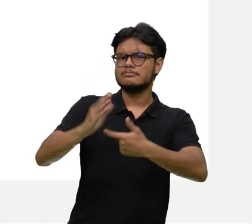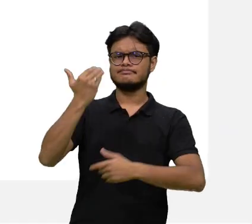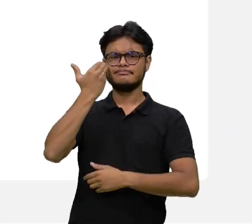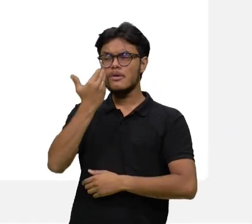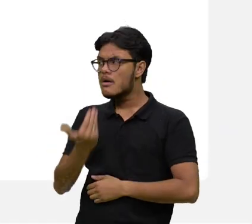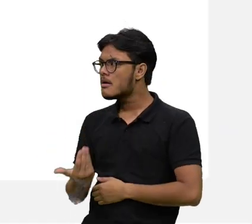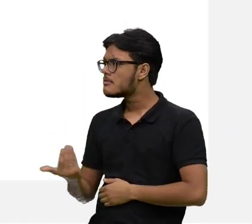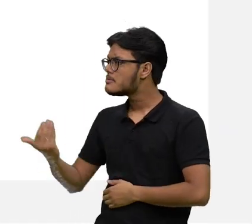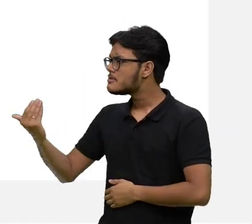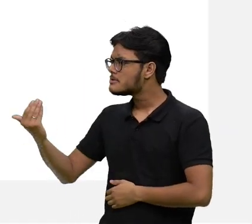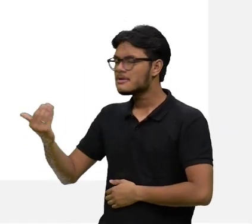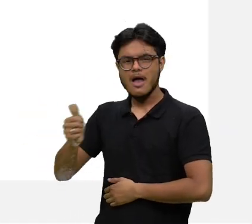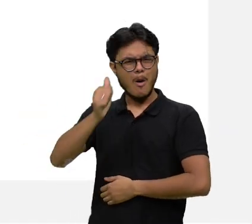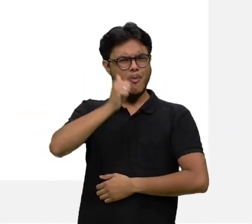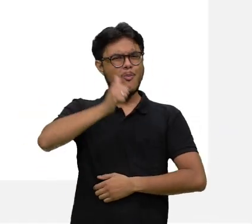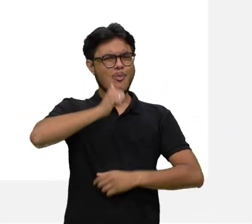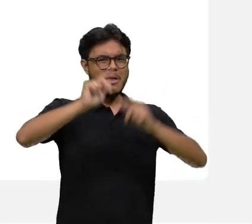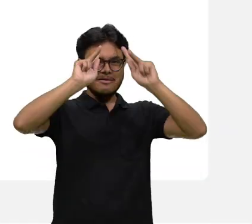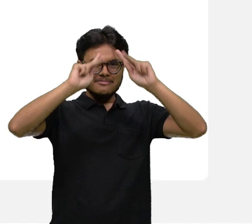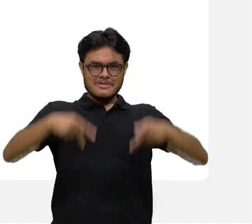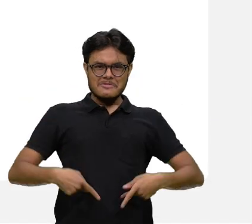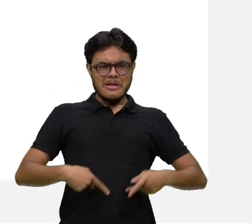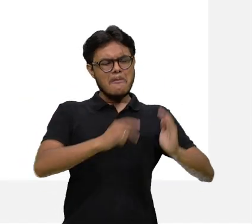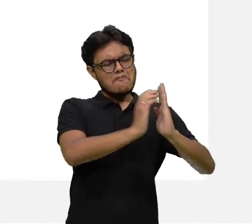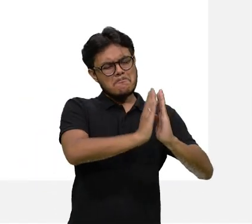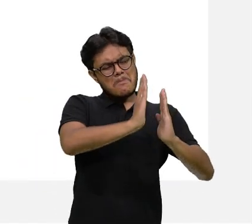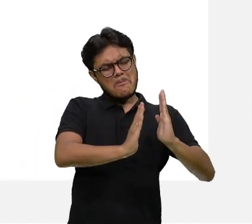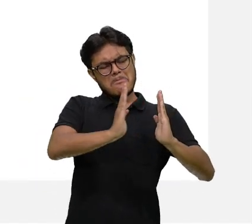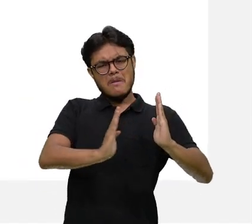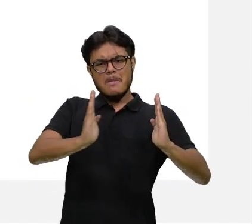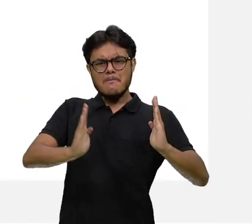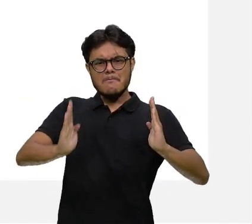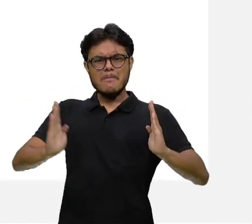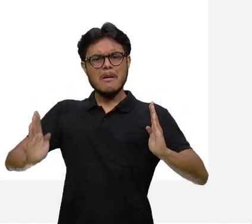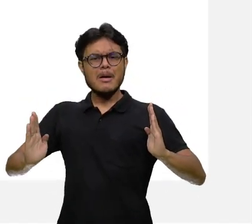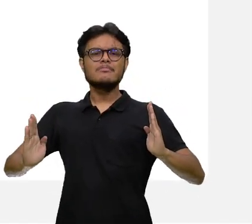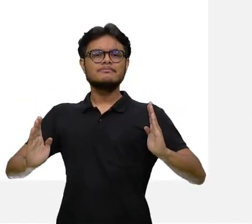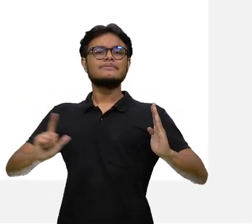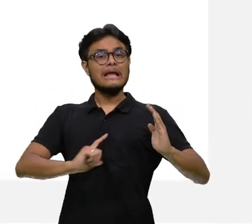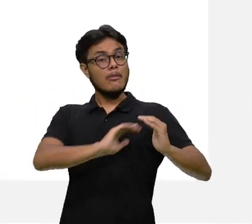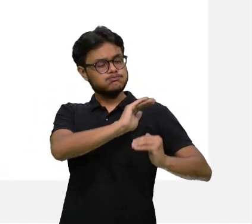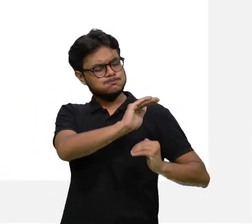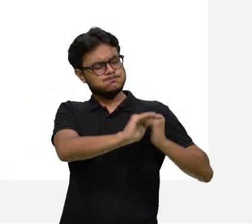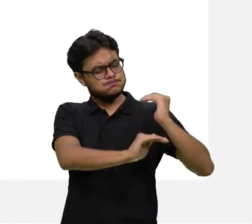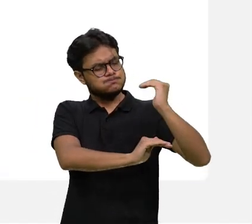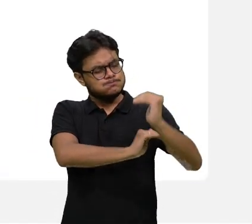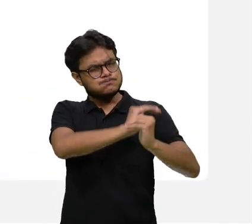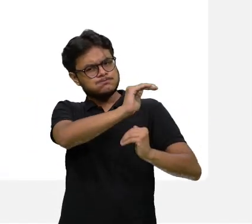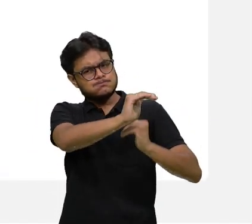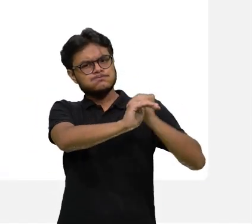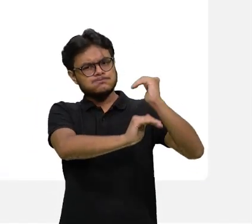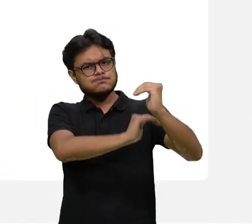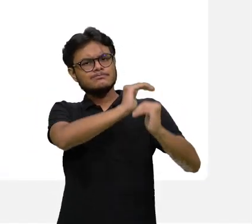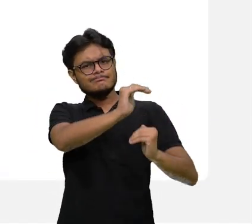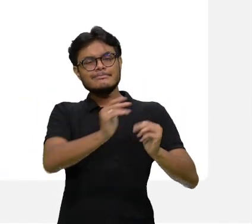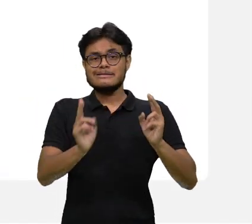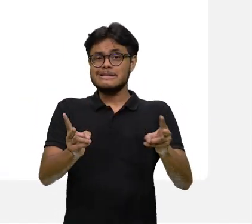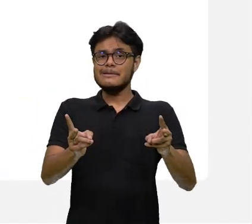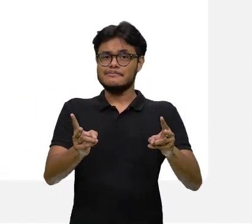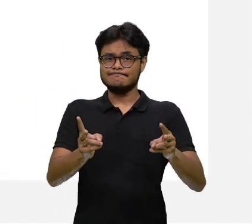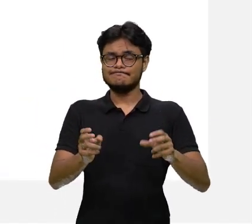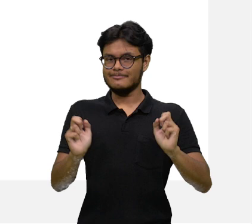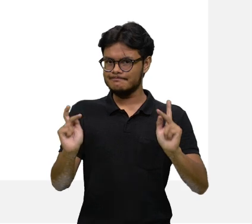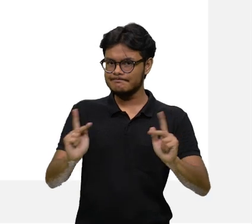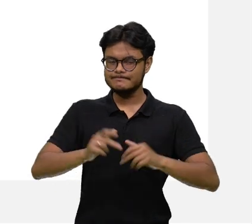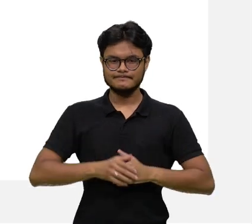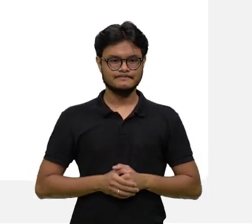para vocês, né? A fase embrionária, você percebe que o indivíduo vai entrar depois em fase de crescimento, não é verdade?